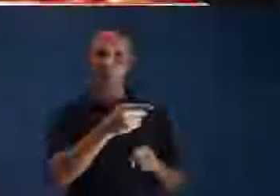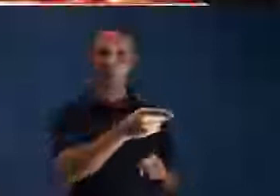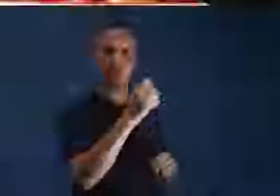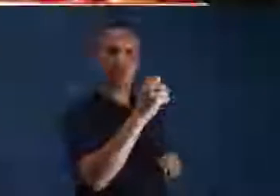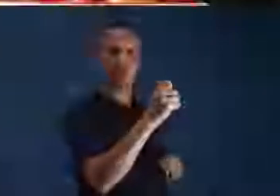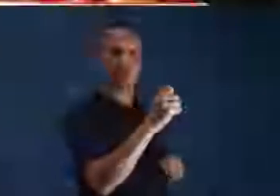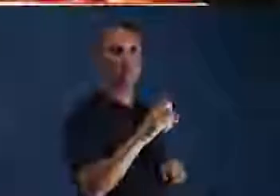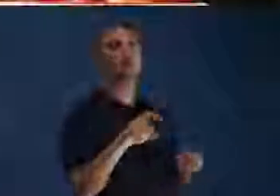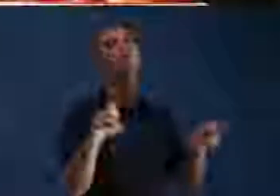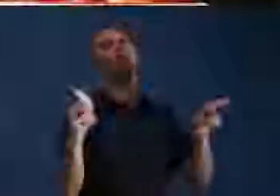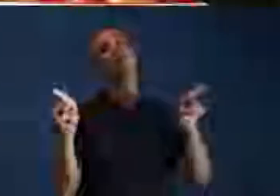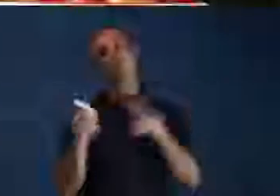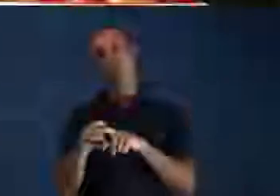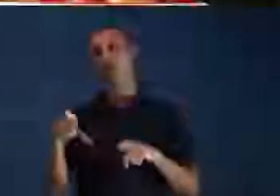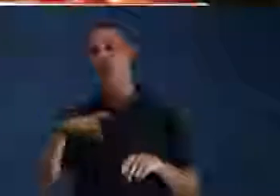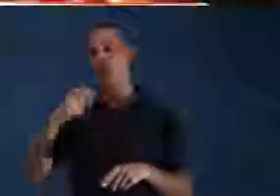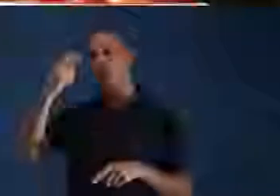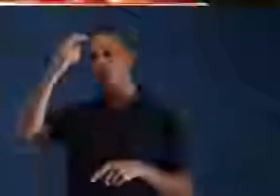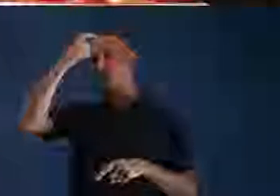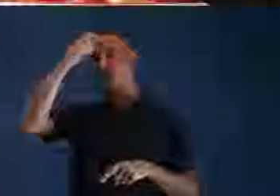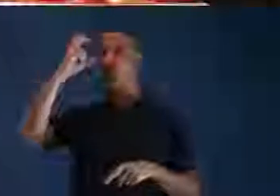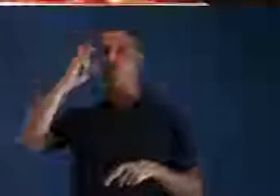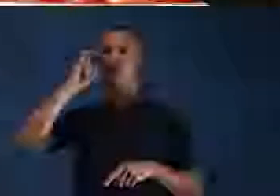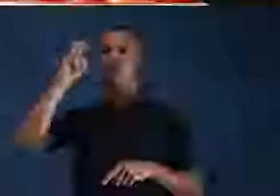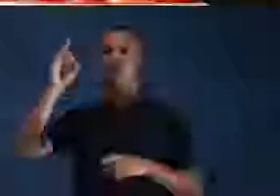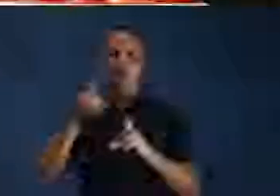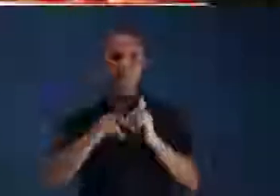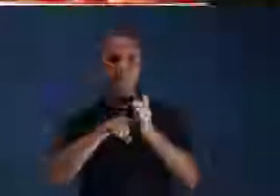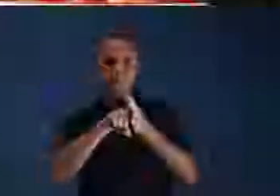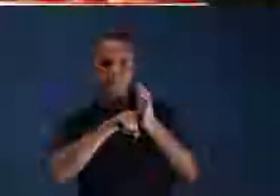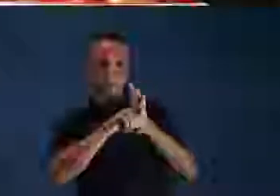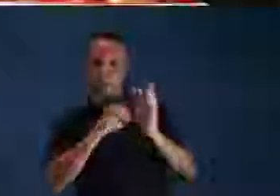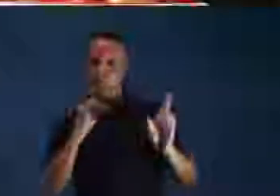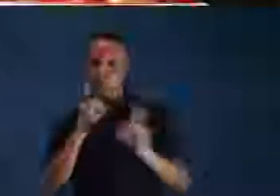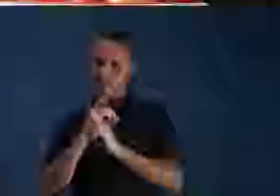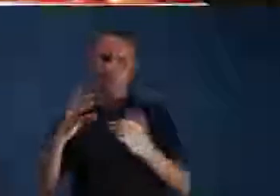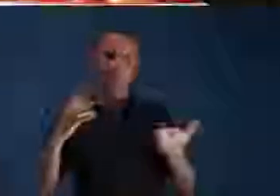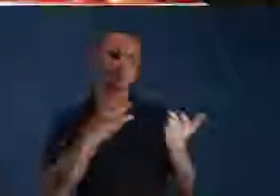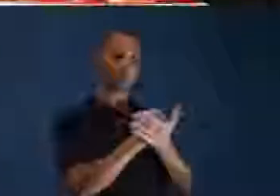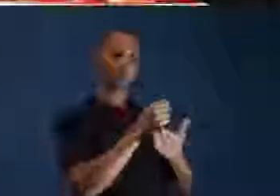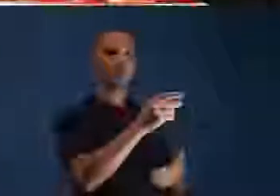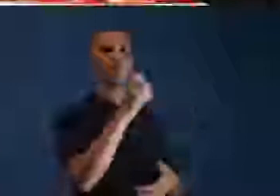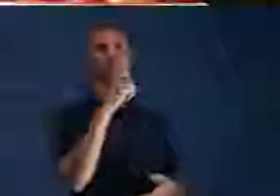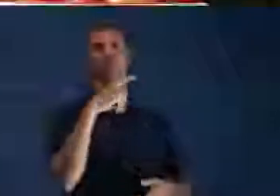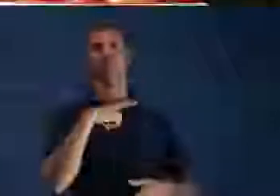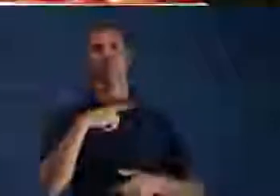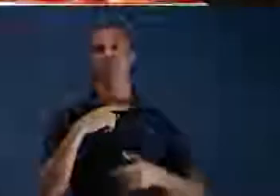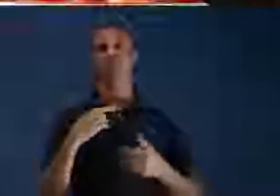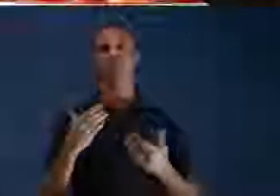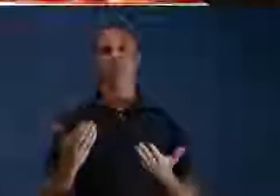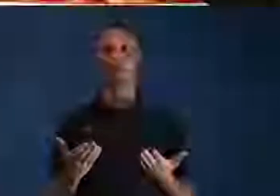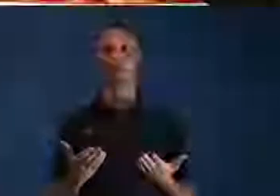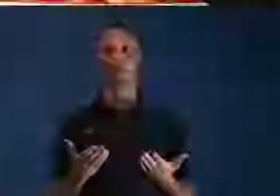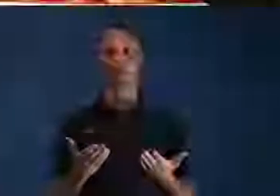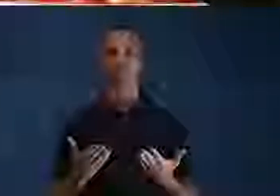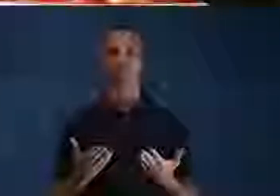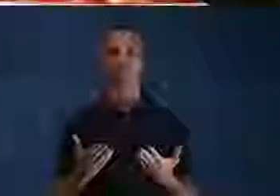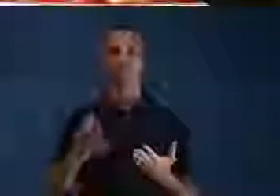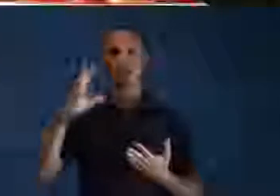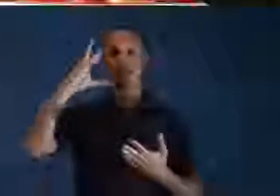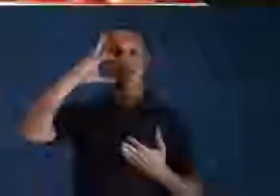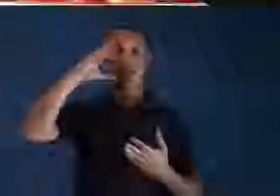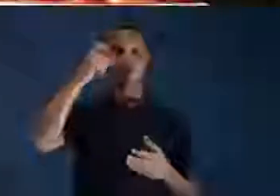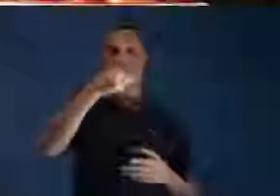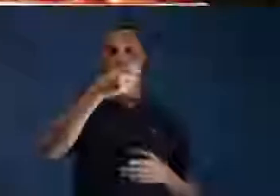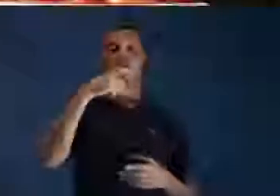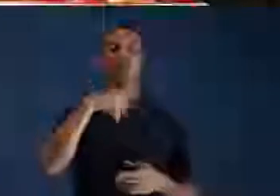o correspondente também é verdade. Tem que haver uma mente inteligente para desfazer o crime, né? Para resolver o